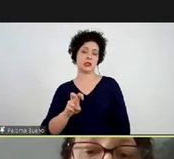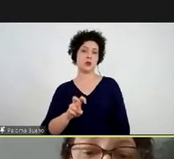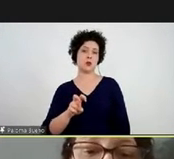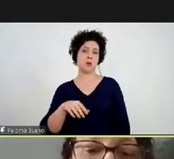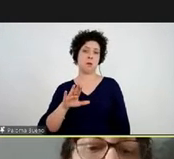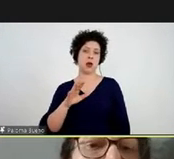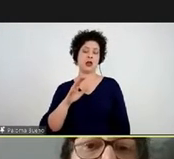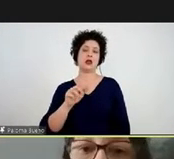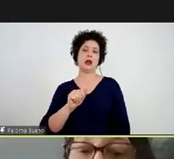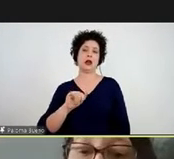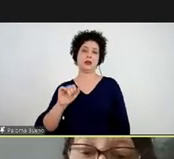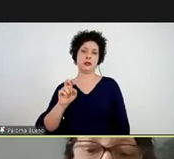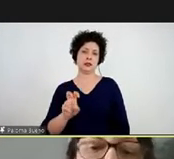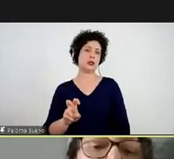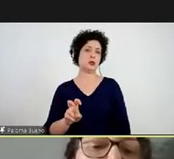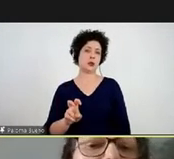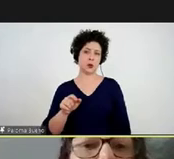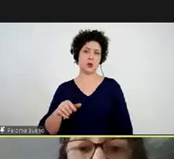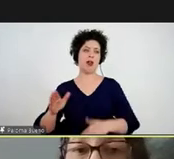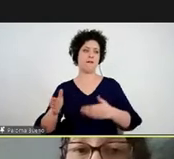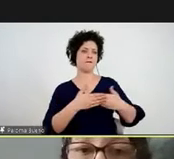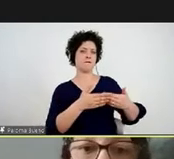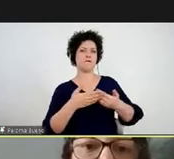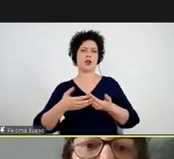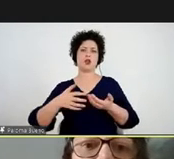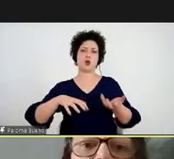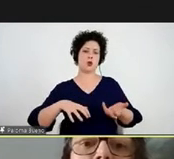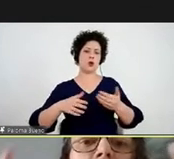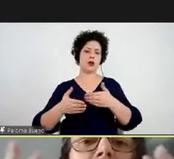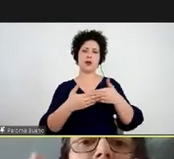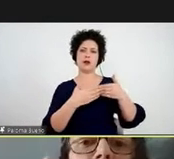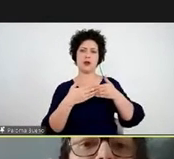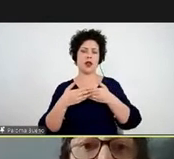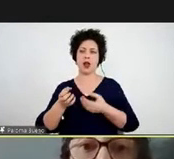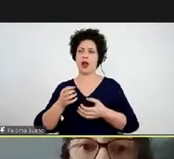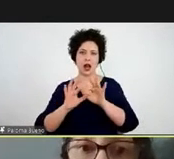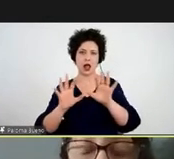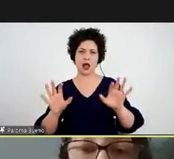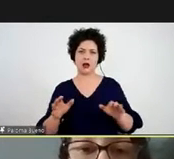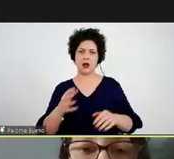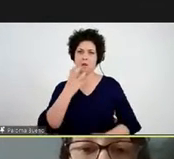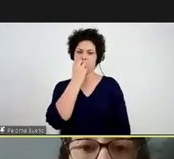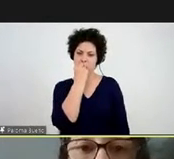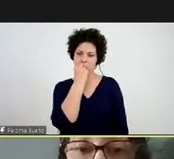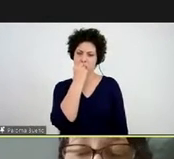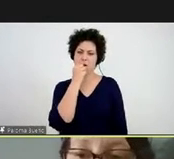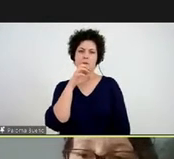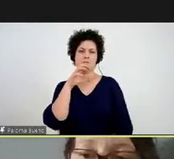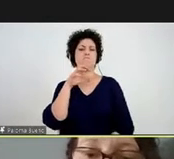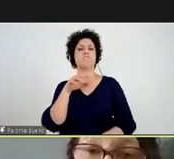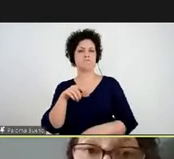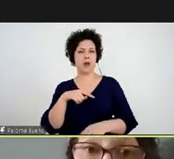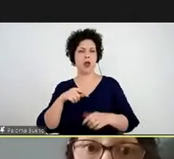mais austero, que fechou o Congresso, limitou o direito de liberdade de expressão, a censura passou a vigorar em todas